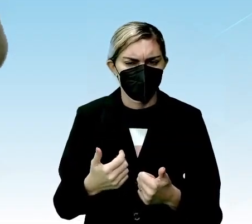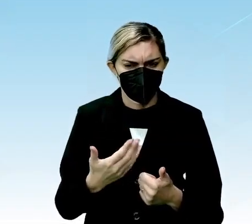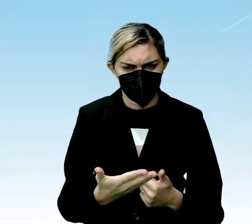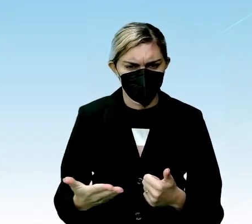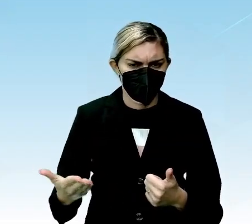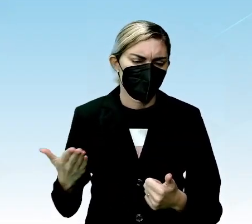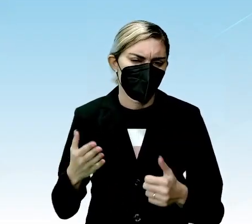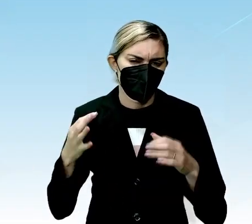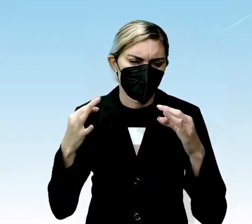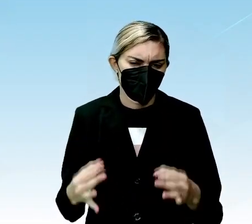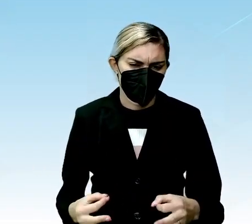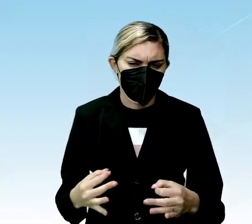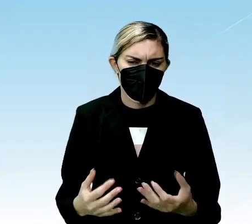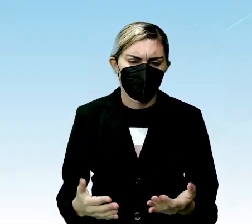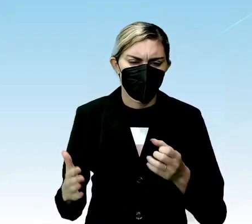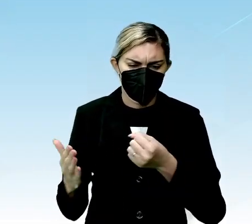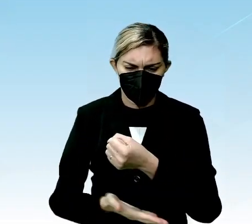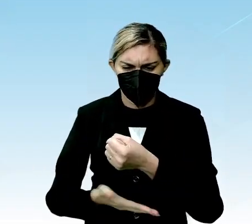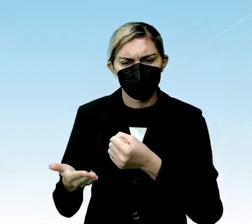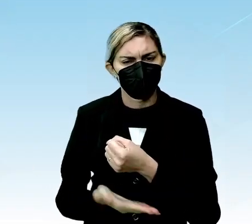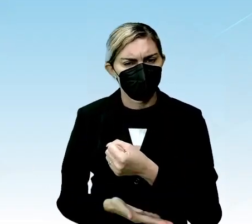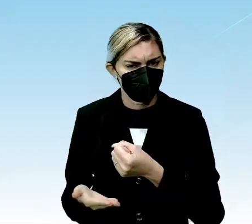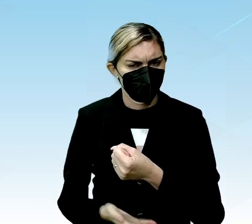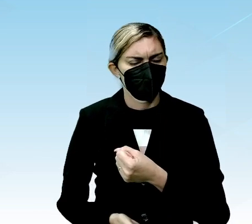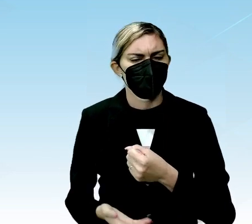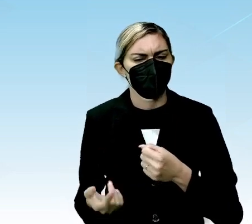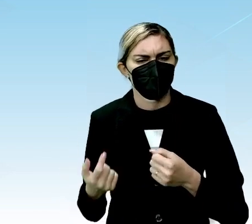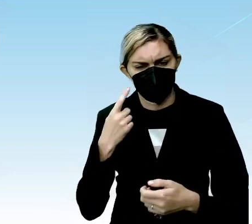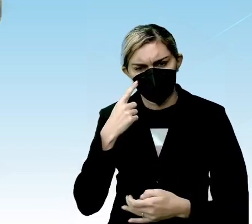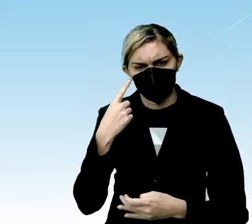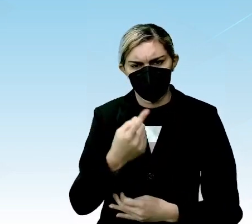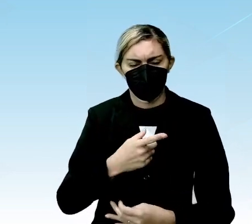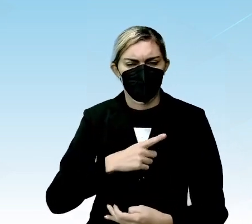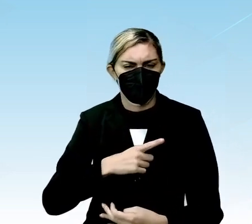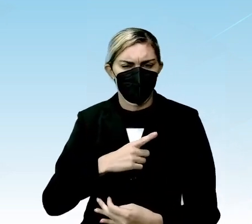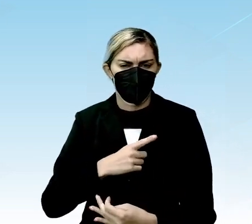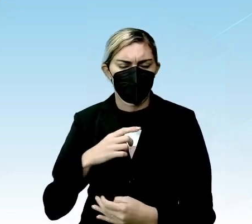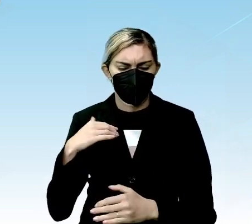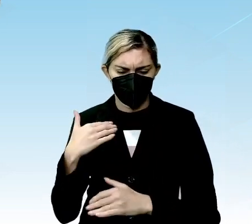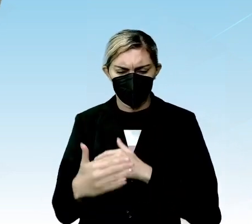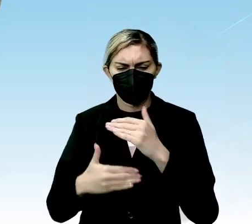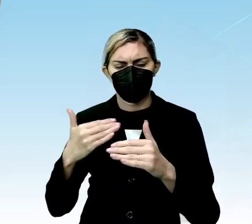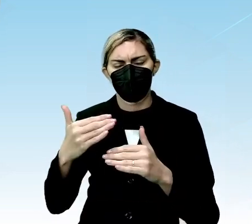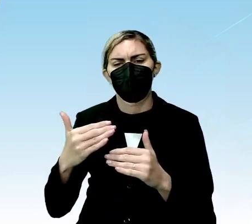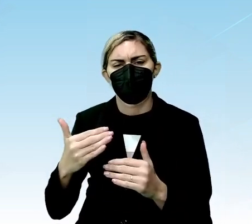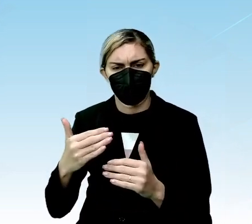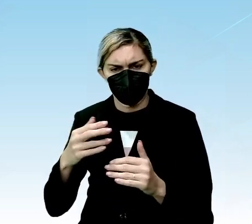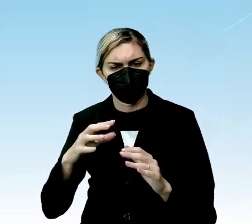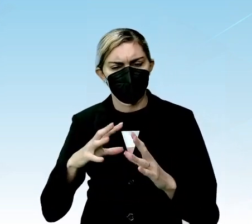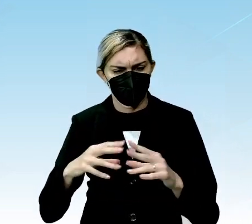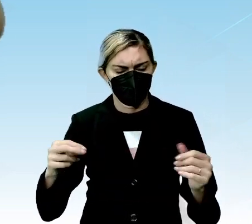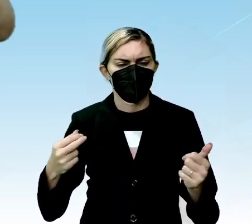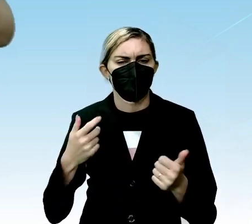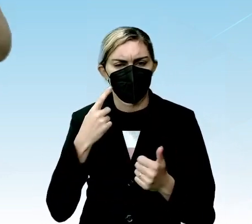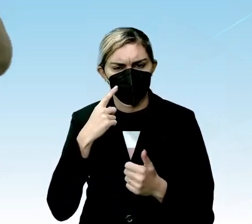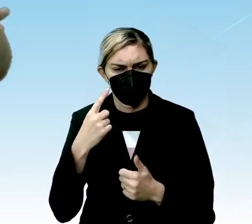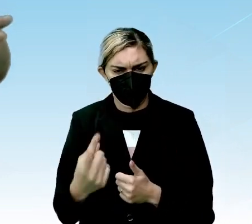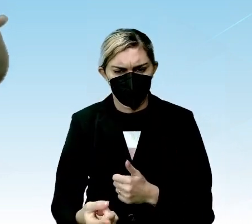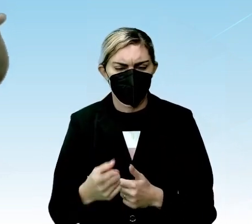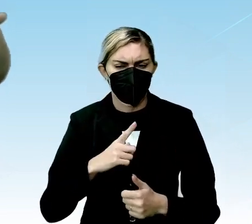aí justamente a base, certo? A questão que nós temos o quê? Da evolução espiritual, certo?